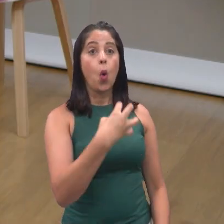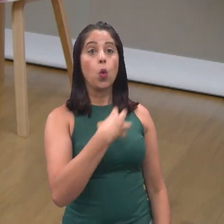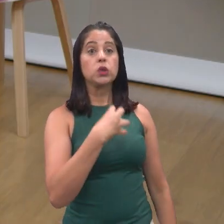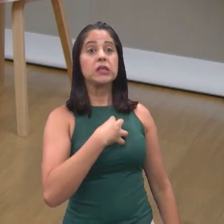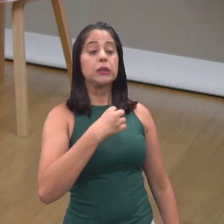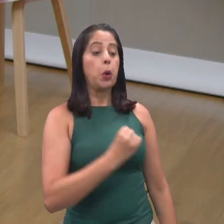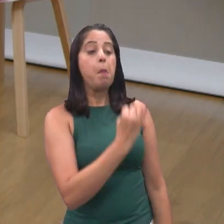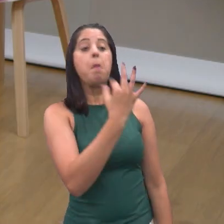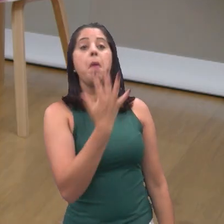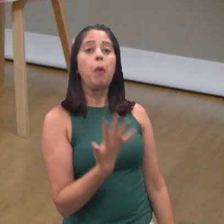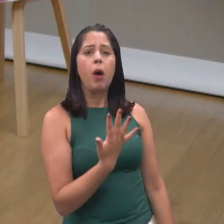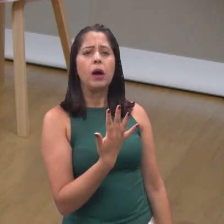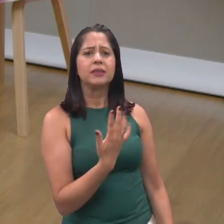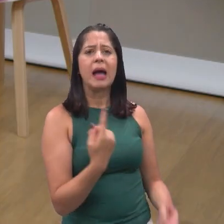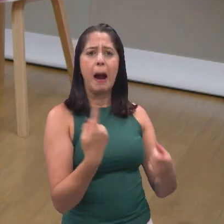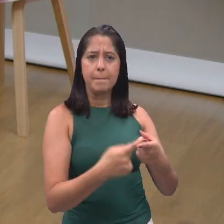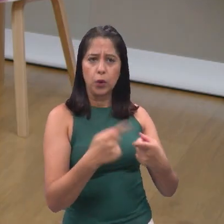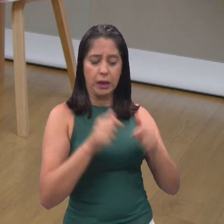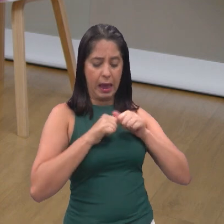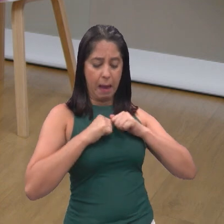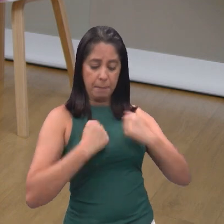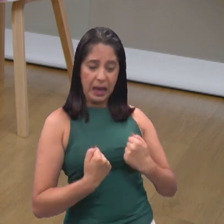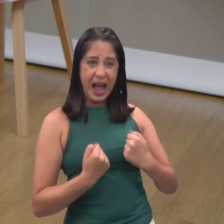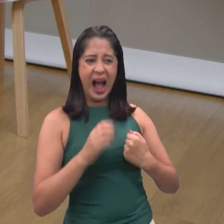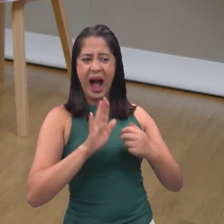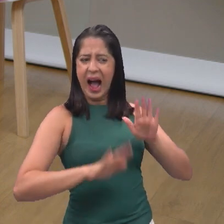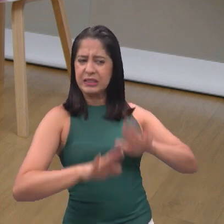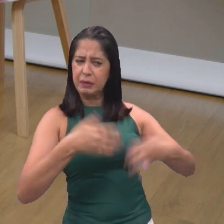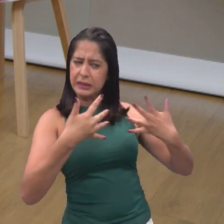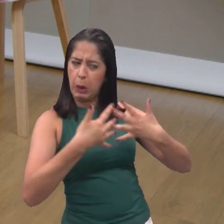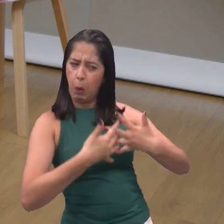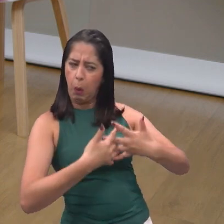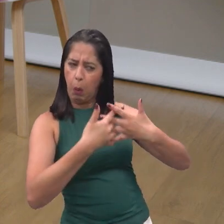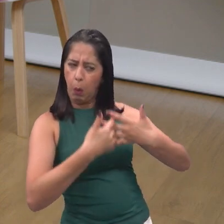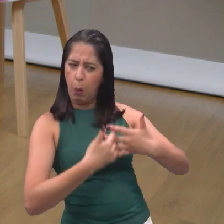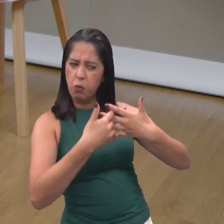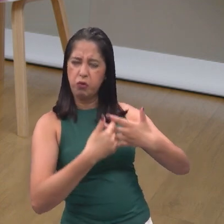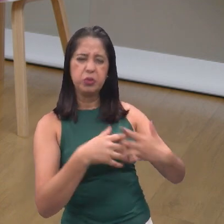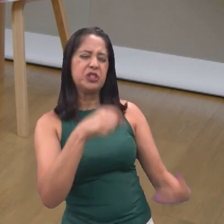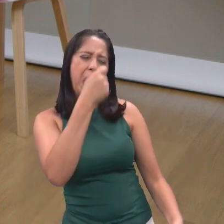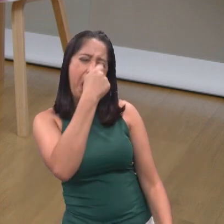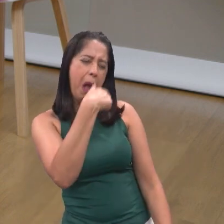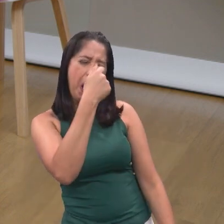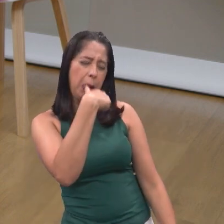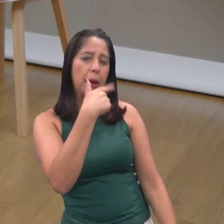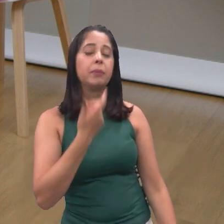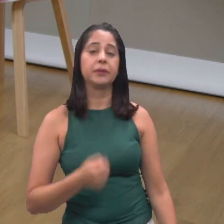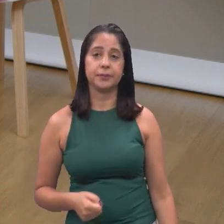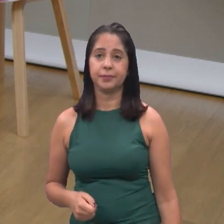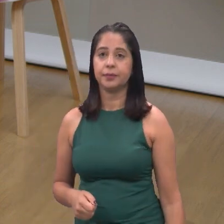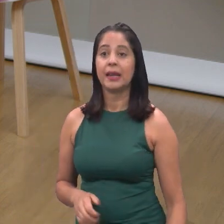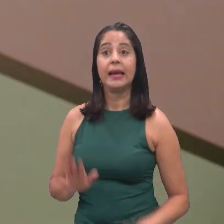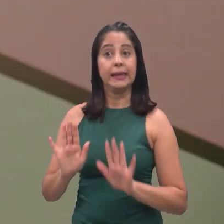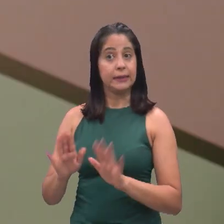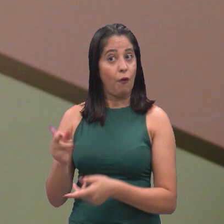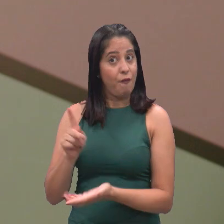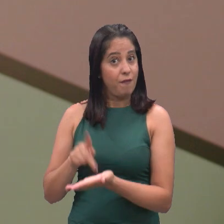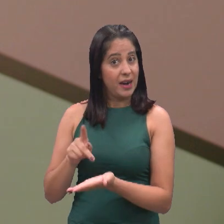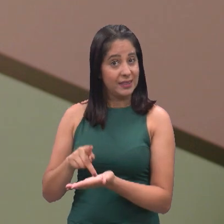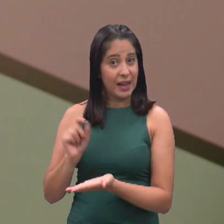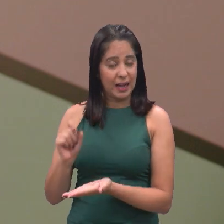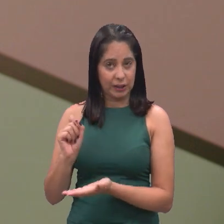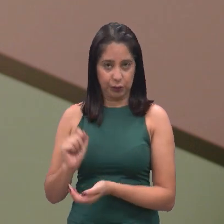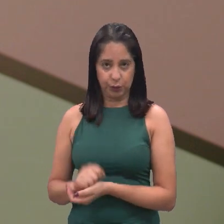sabem? Porque muitas pneumonias são confundidas, na verdade, com resfriados. Isso. Então, na verdade,